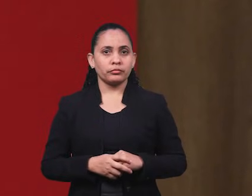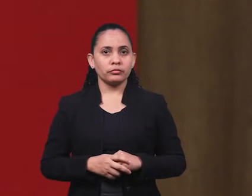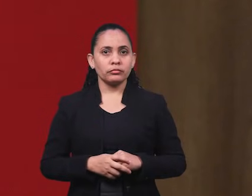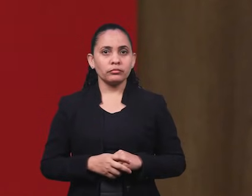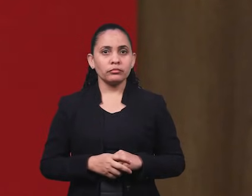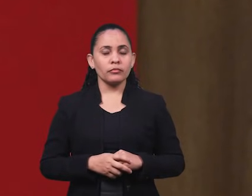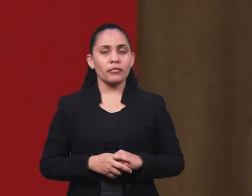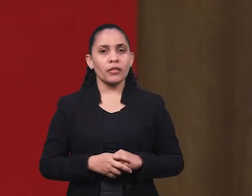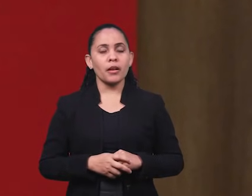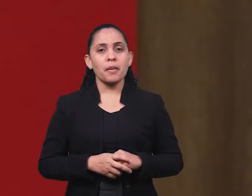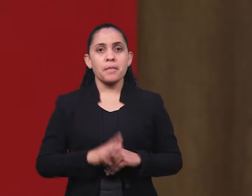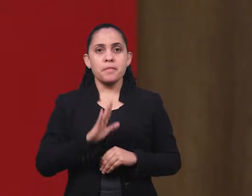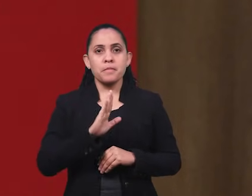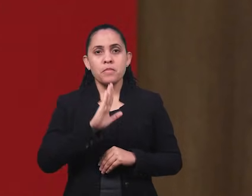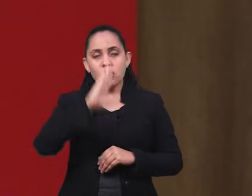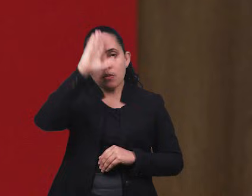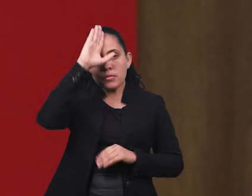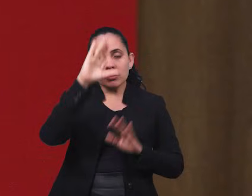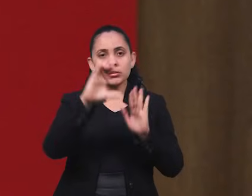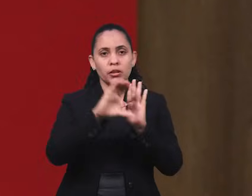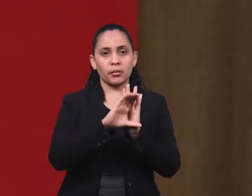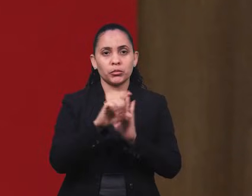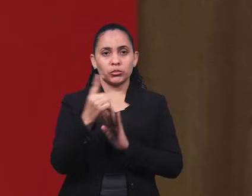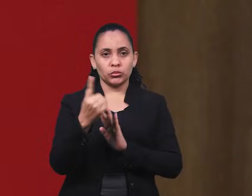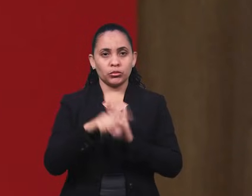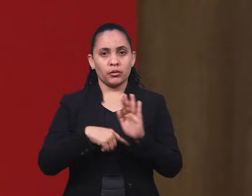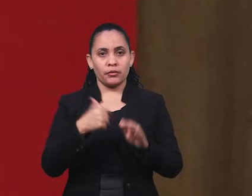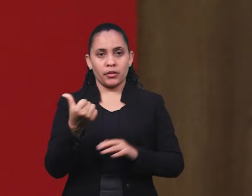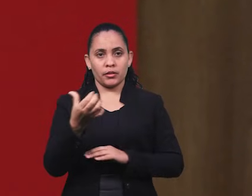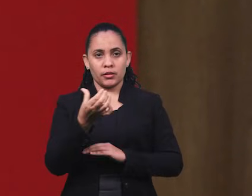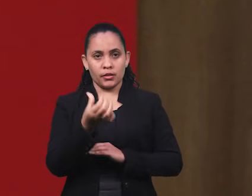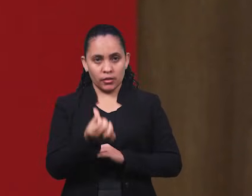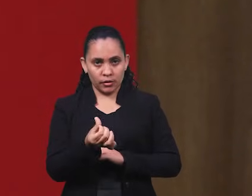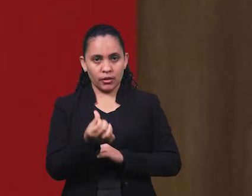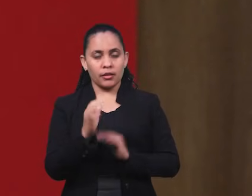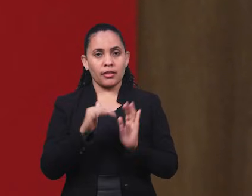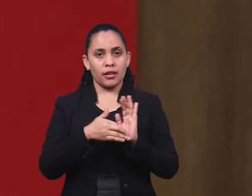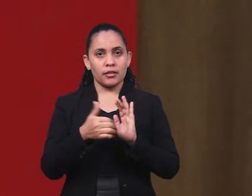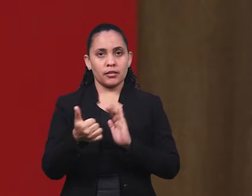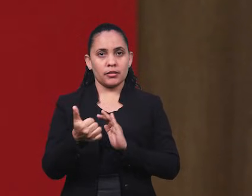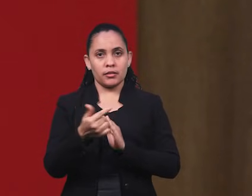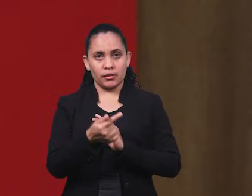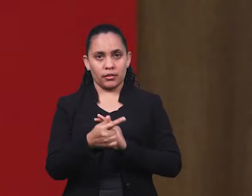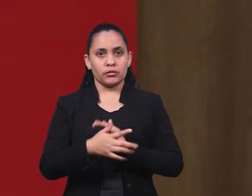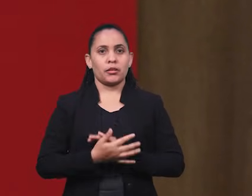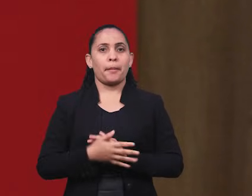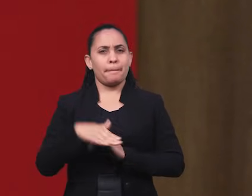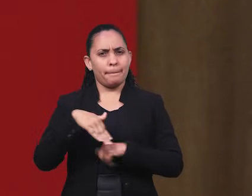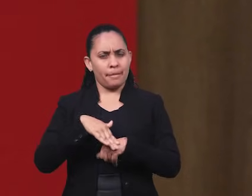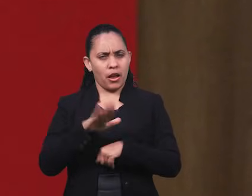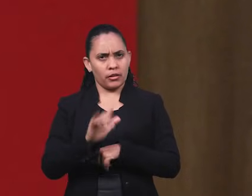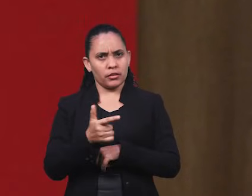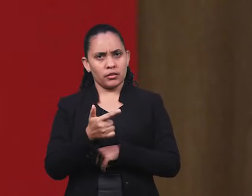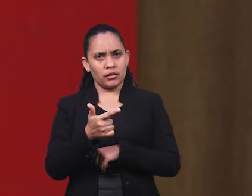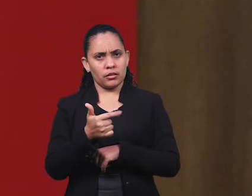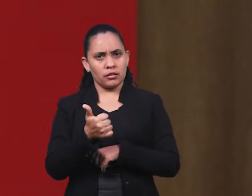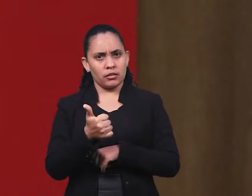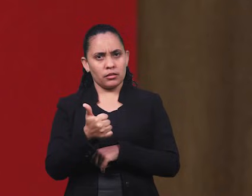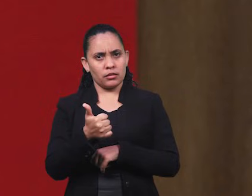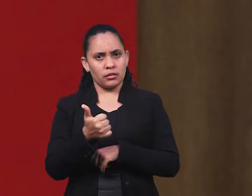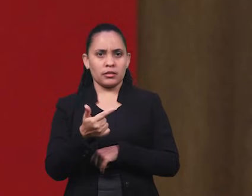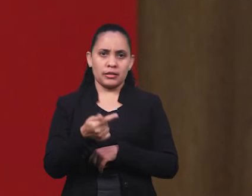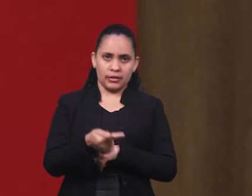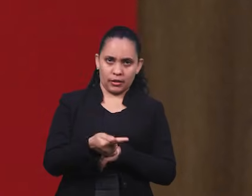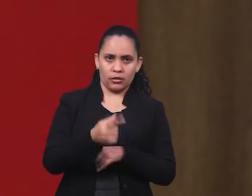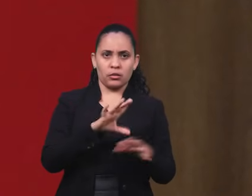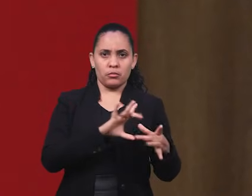na carta de Paulo aos Romanos, capítulo 1, versos 16 e 17, mais precisamente o 17, mas vou ler o 16 por causa